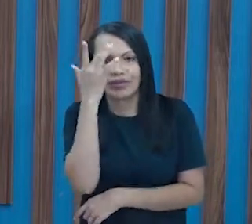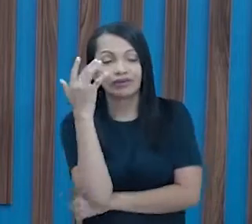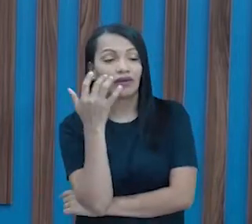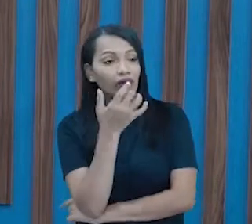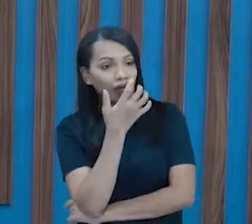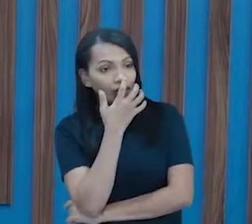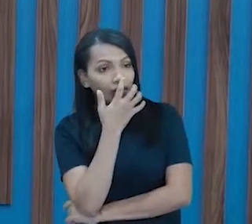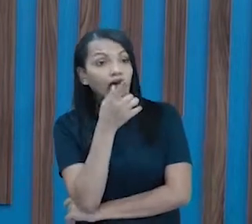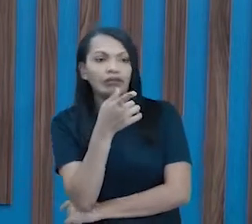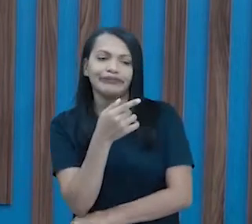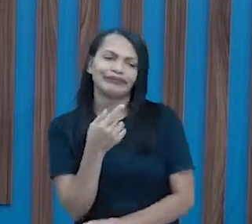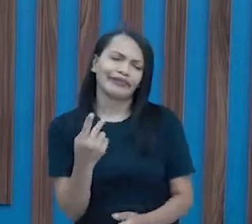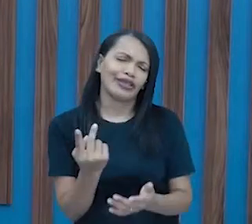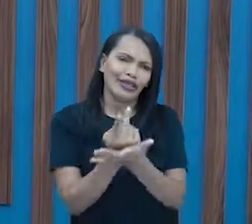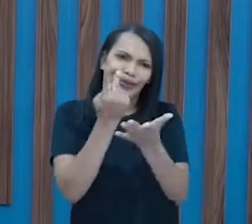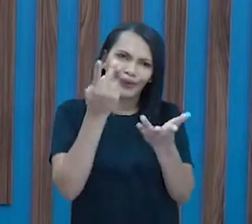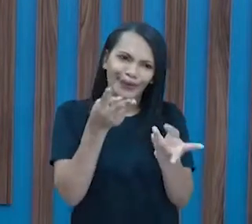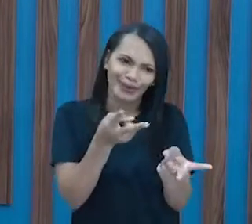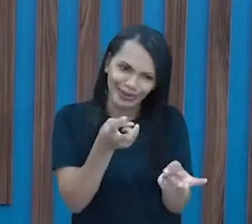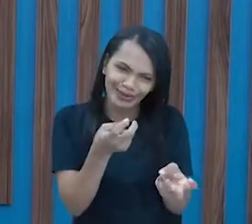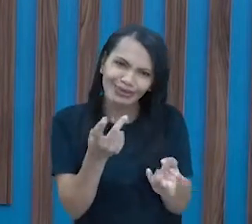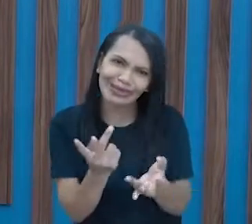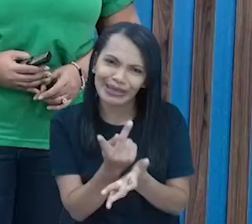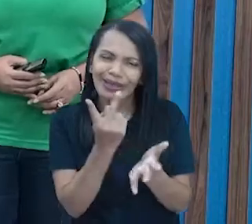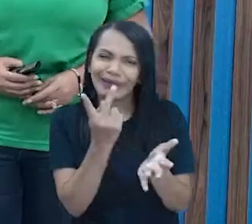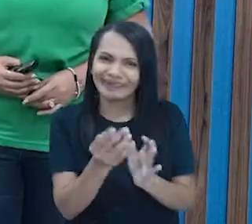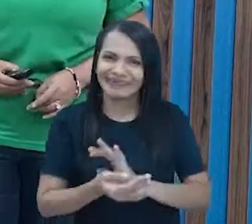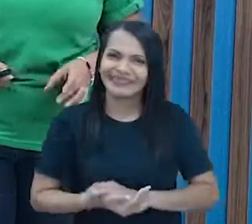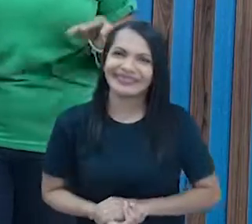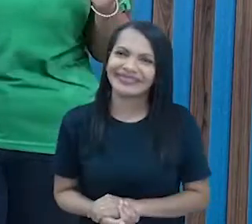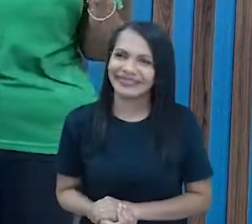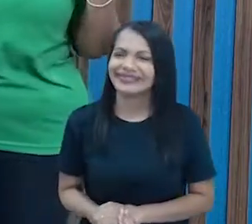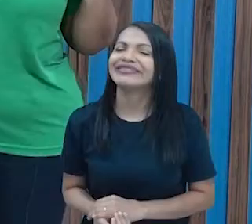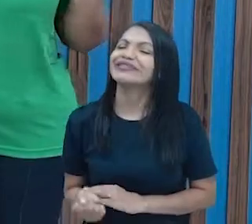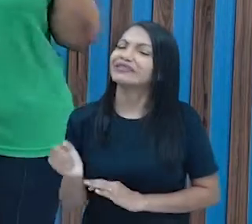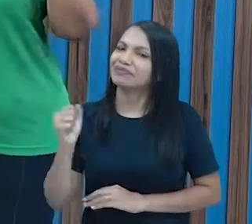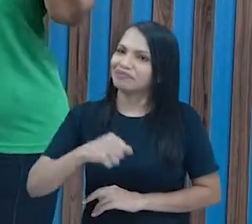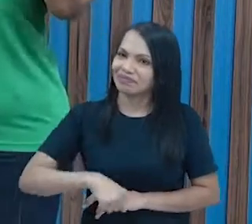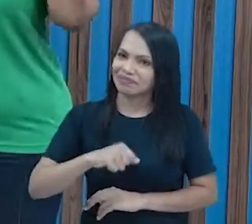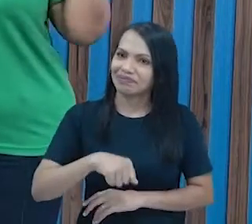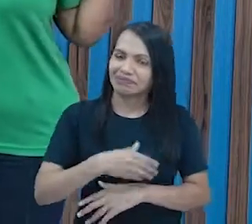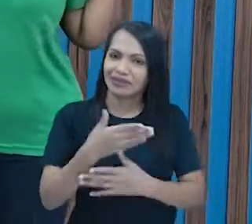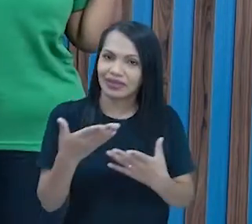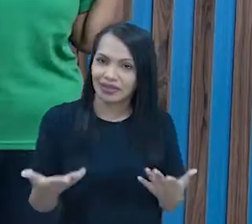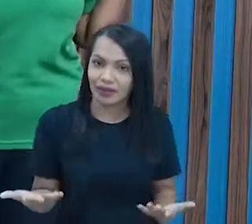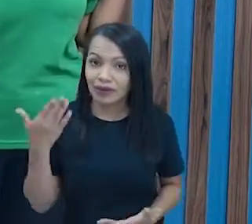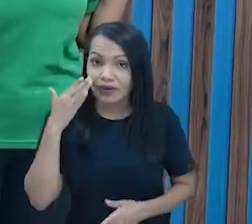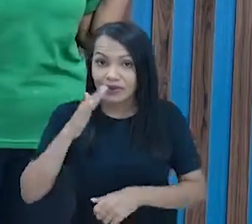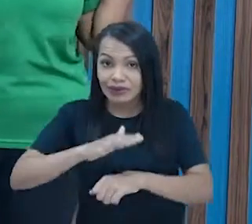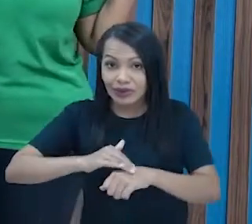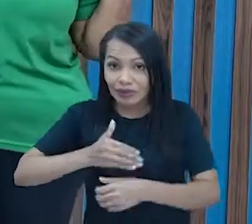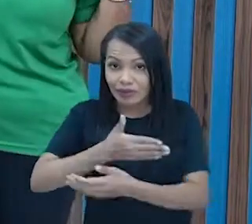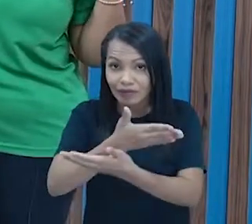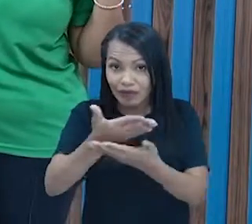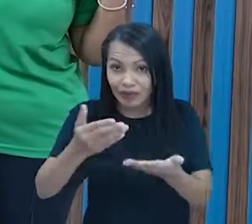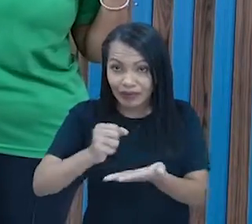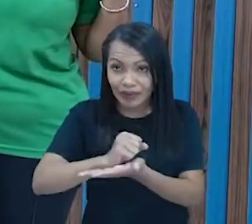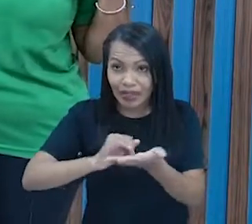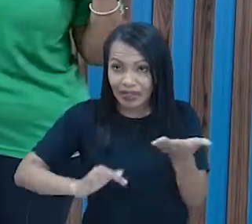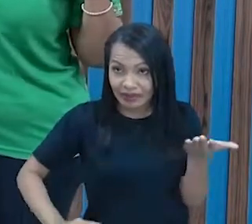na apresentação e que perceba. Exatamente, gente. E é sobre isso que eu chamo vocês para